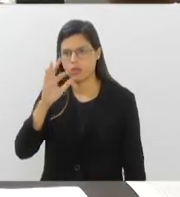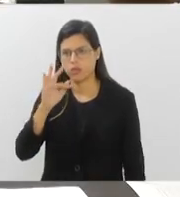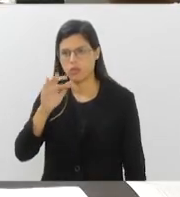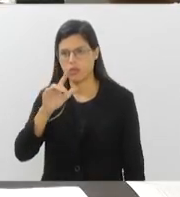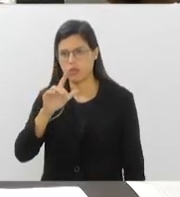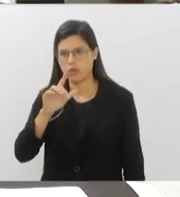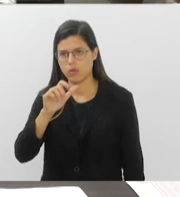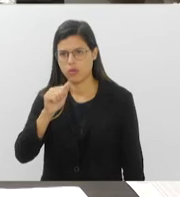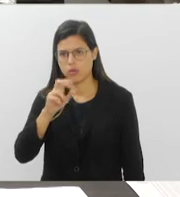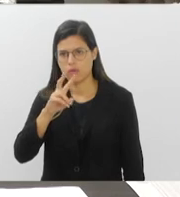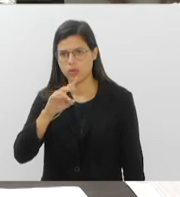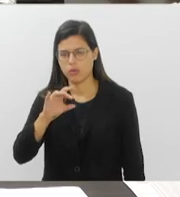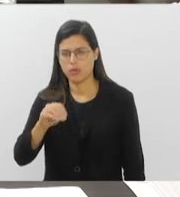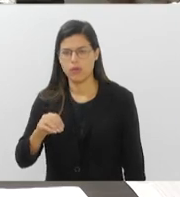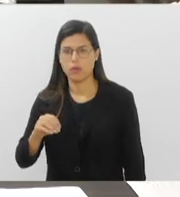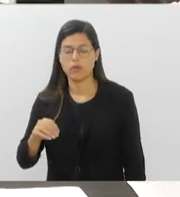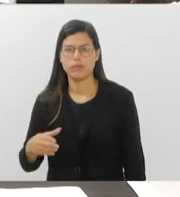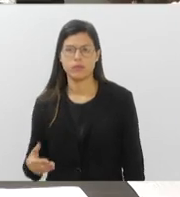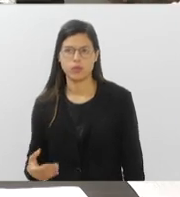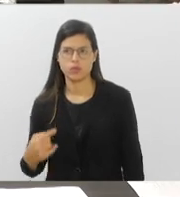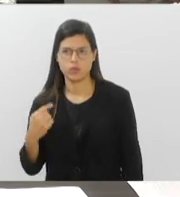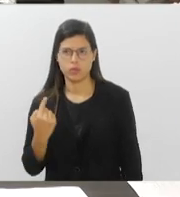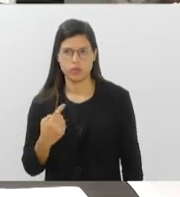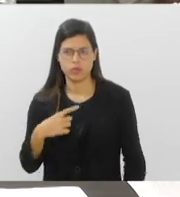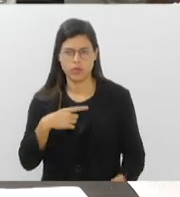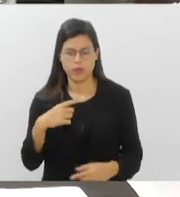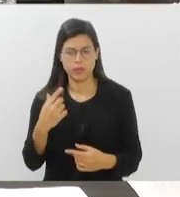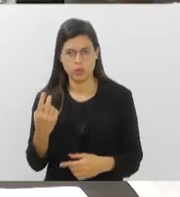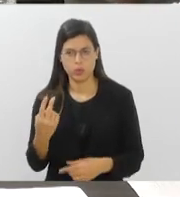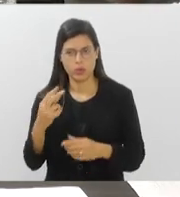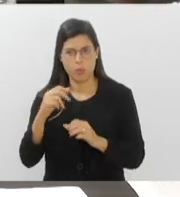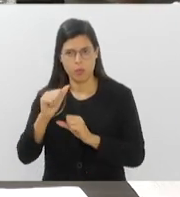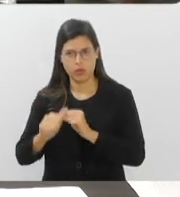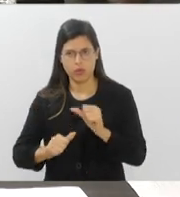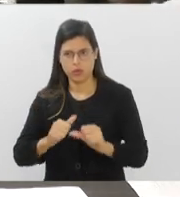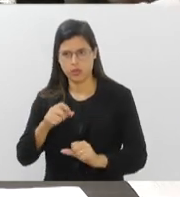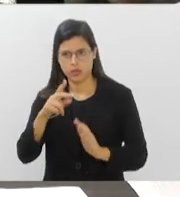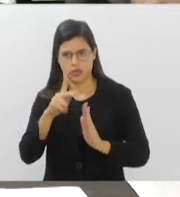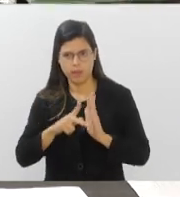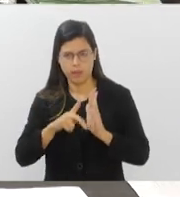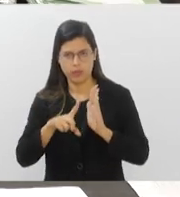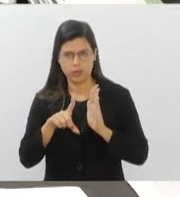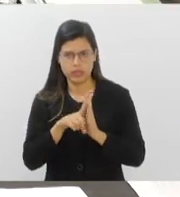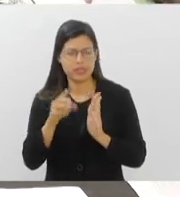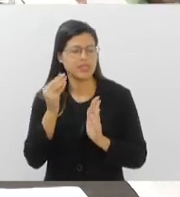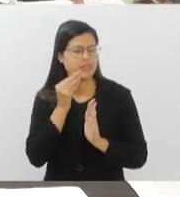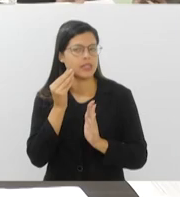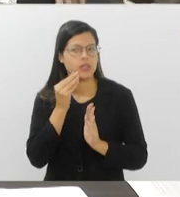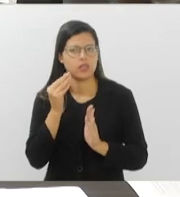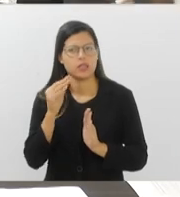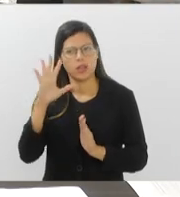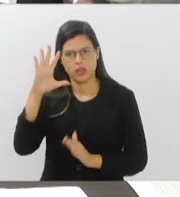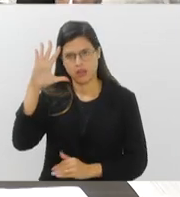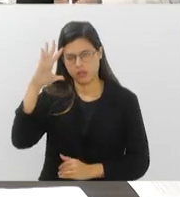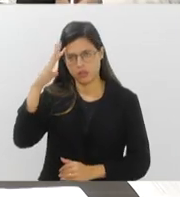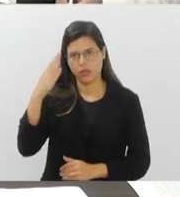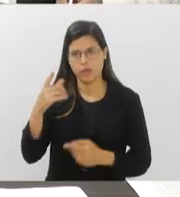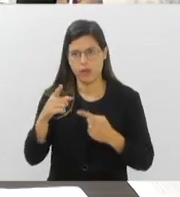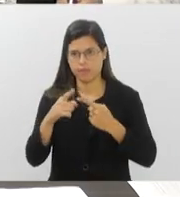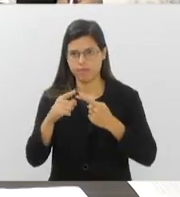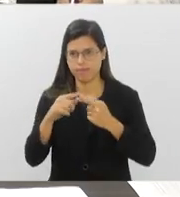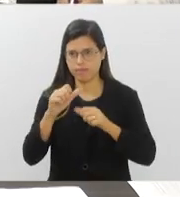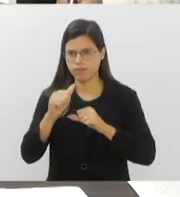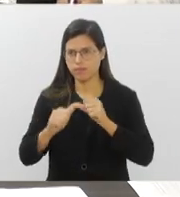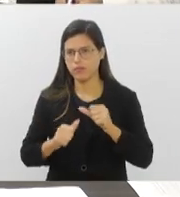último período no Brasil, teve duas mudanças importantes que esse projeto tenta costurar e dialogar. Uma